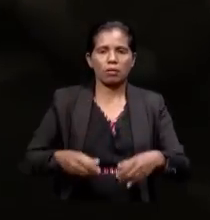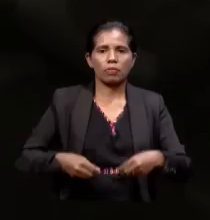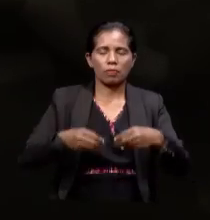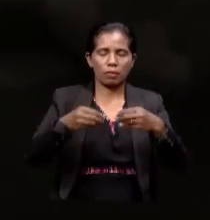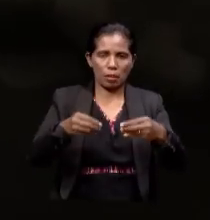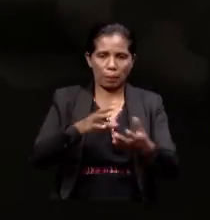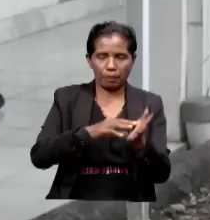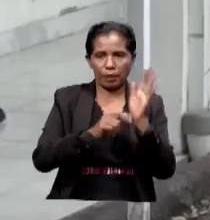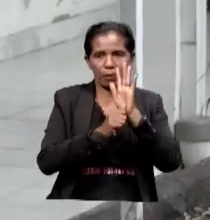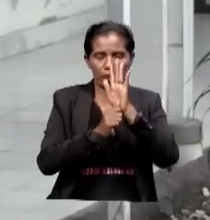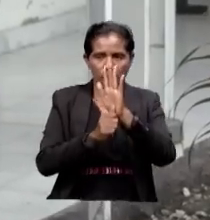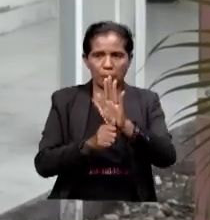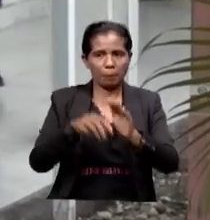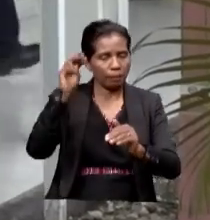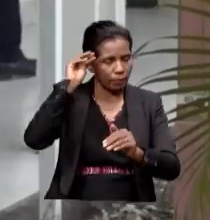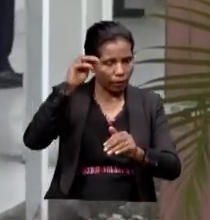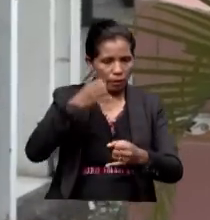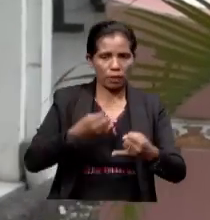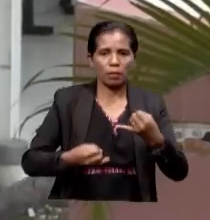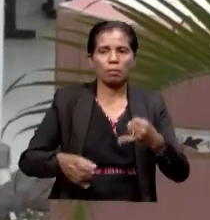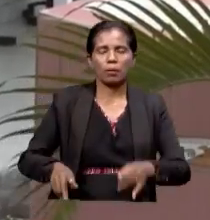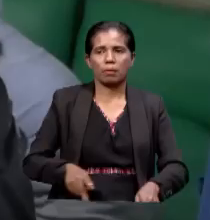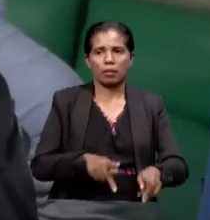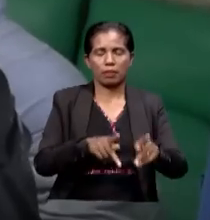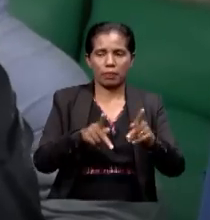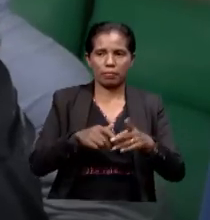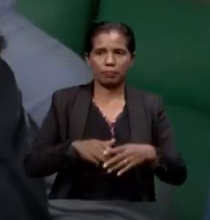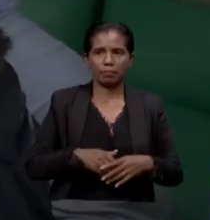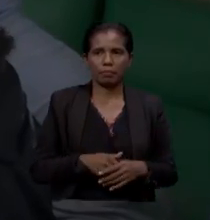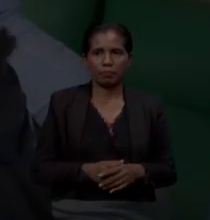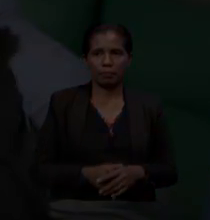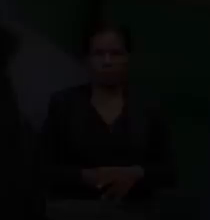atu apresenta ba iha Ministério Público. Equipo Cobertura, GMN.